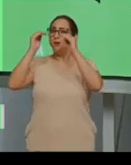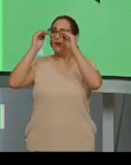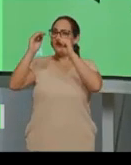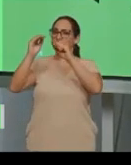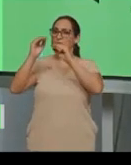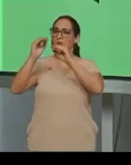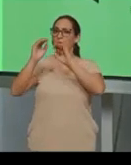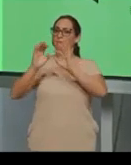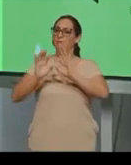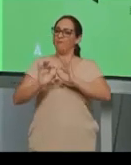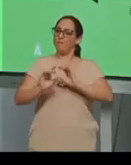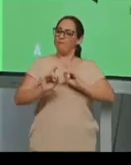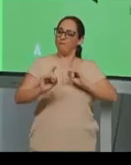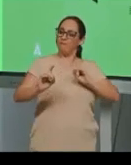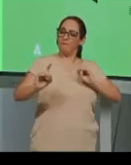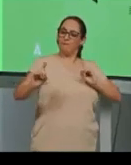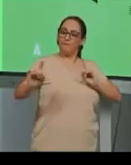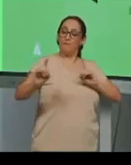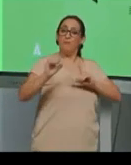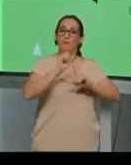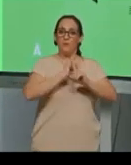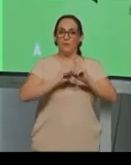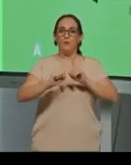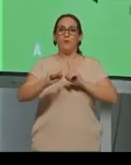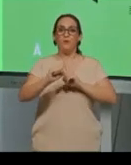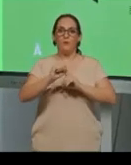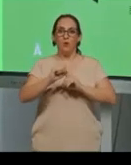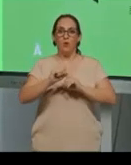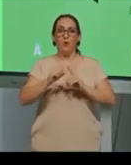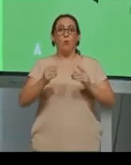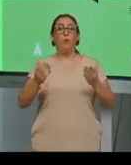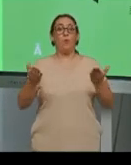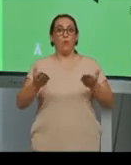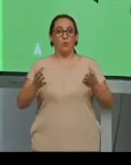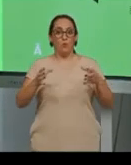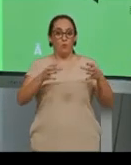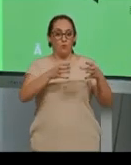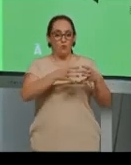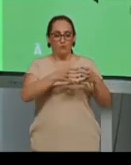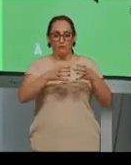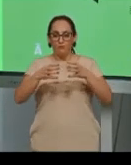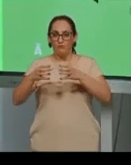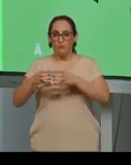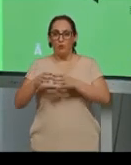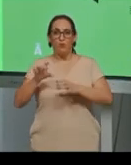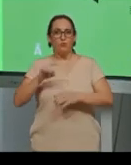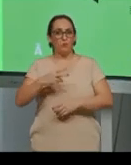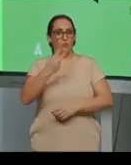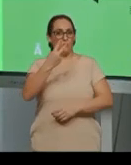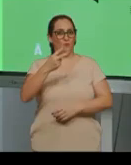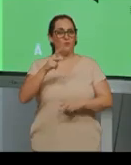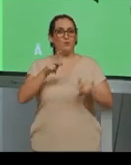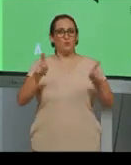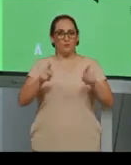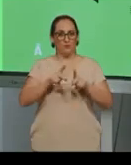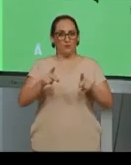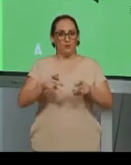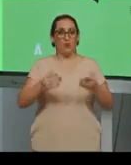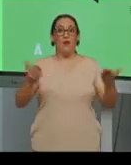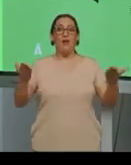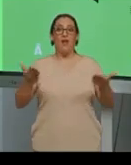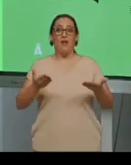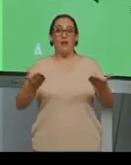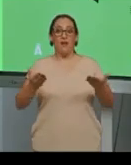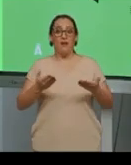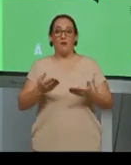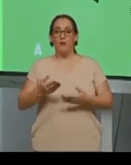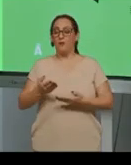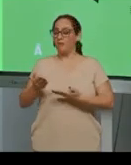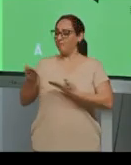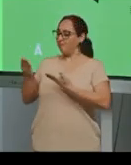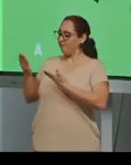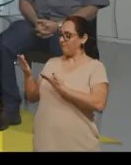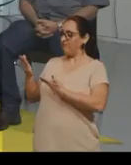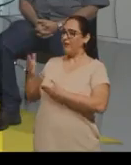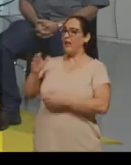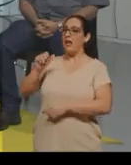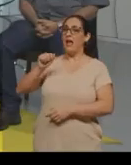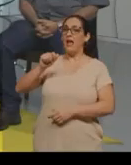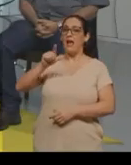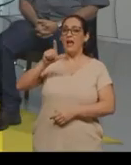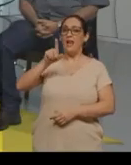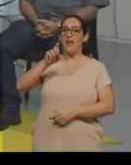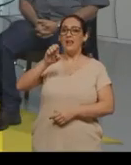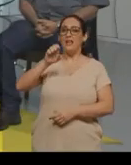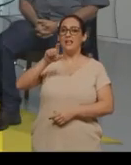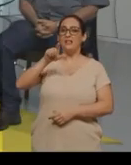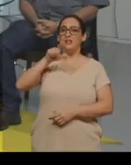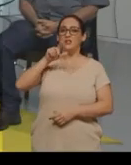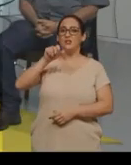distanciamento social, teremos apenas dois professores por bloco. Nesse primeiro bloco estão aqui comigo os professores Alexandre